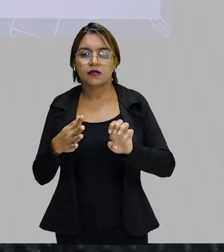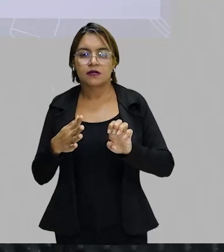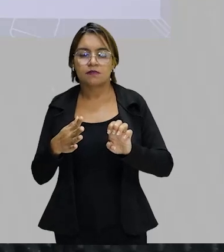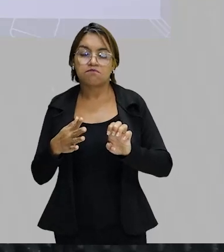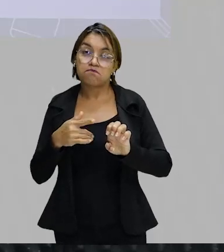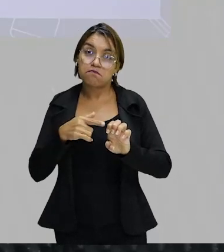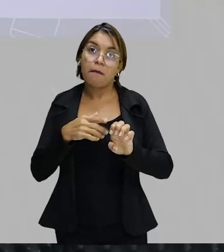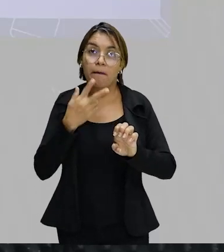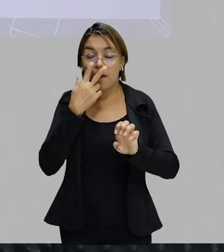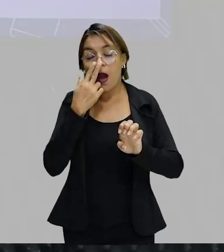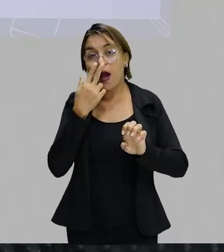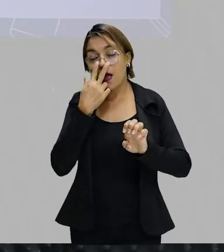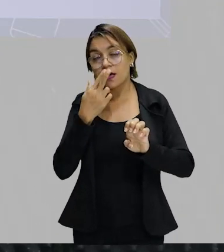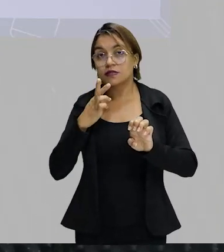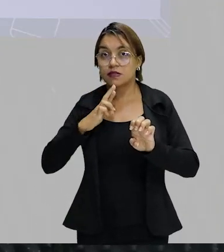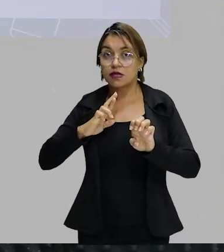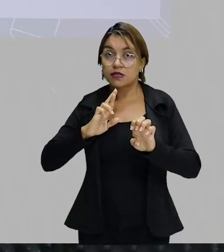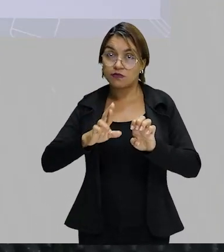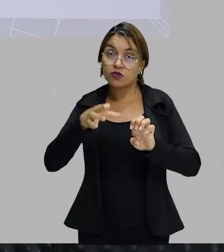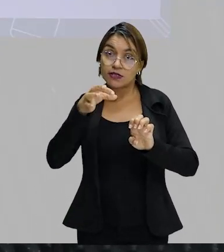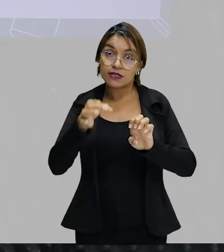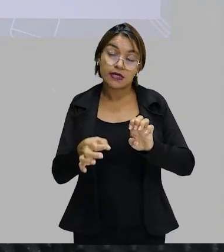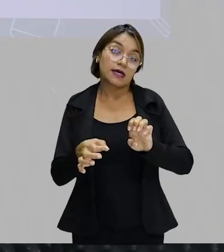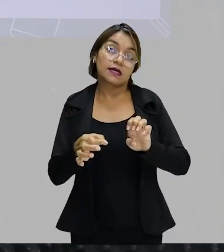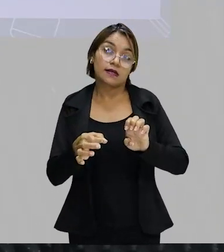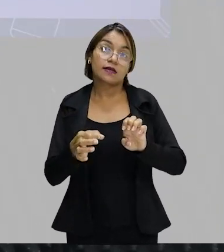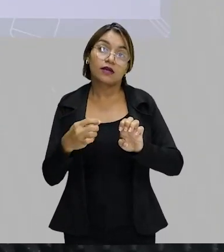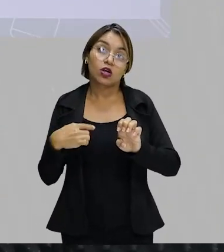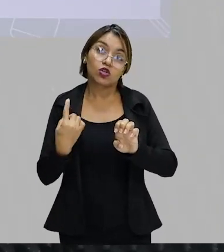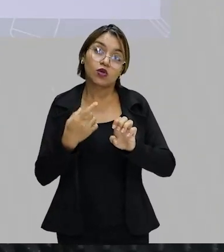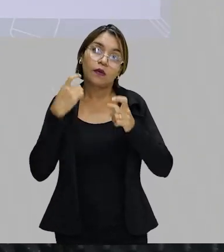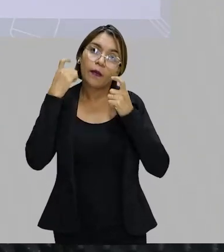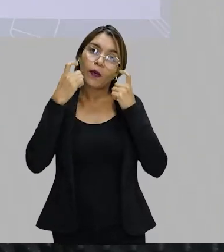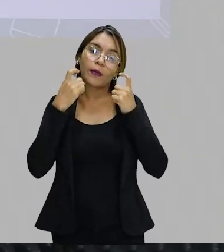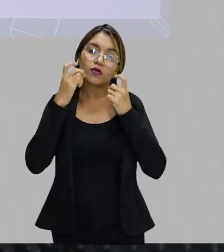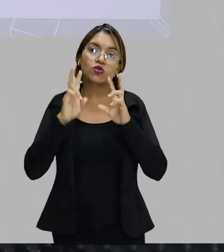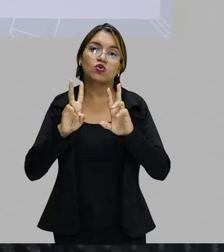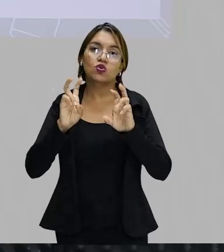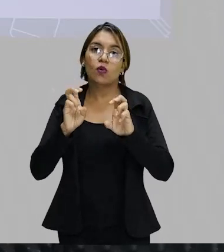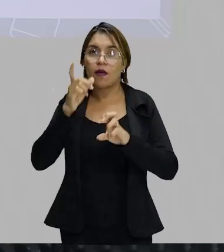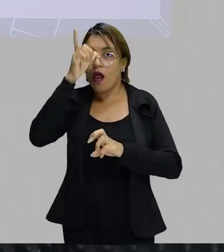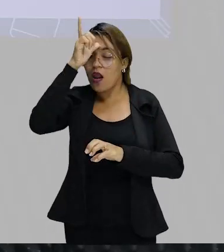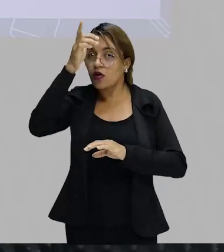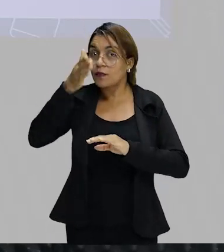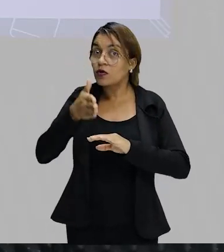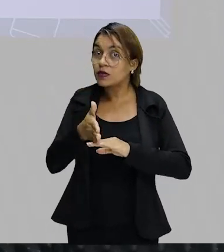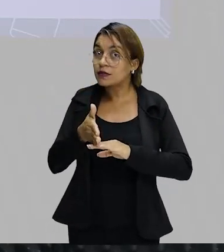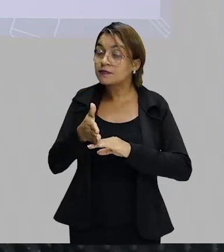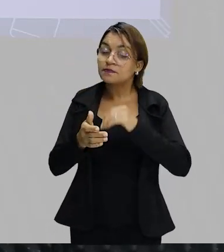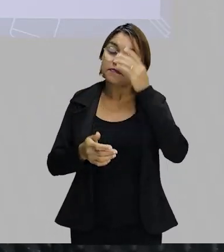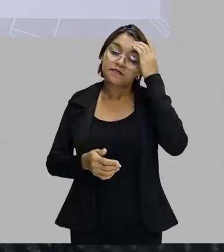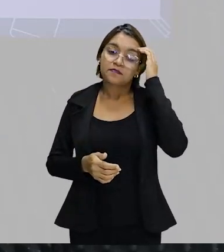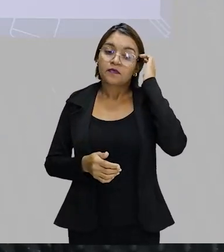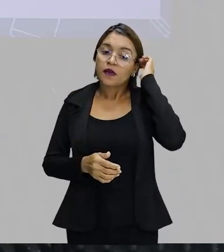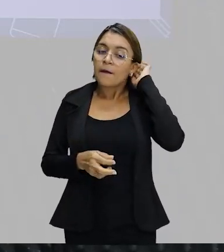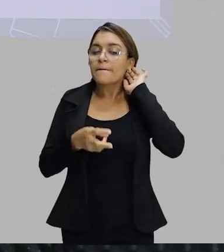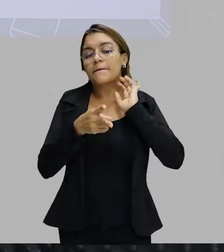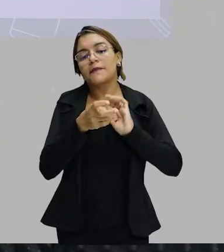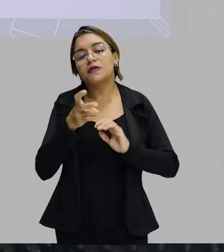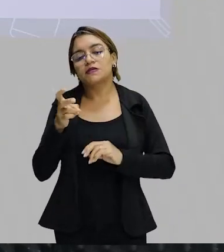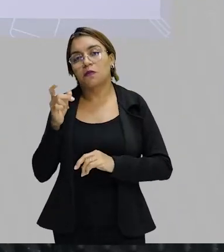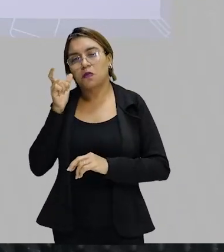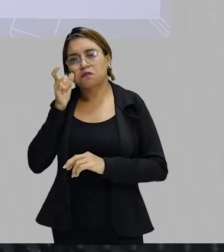uma grande possibilidade de resposta para as nossas preocupações a respeito da lógica moderna. Tá? Perceba uma